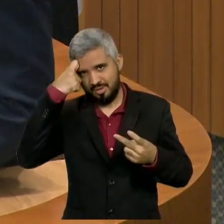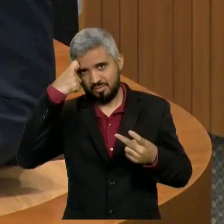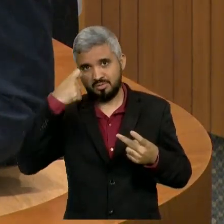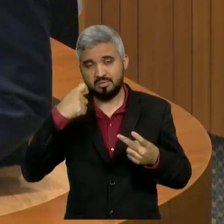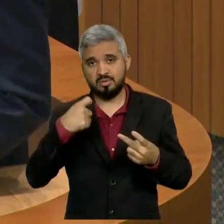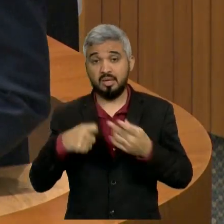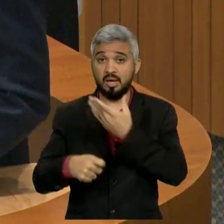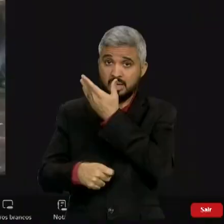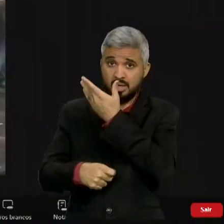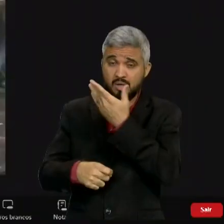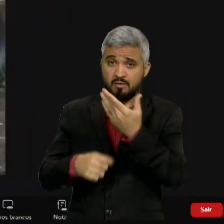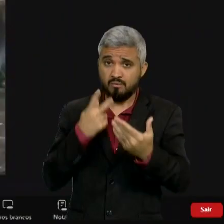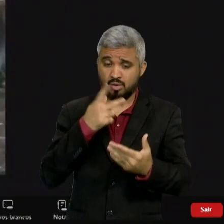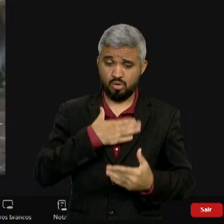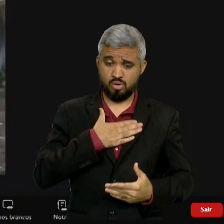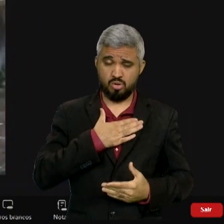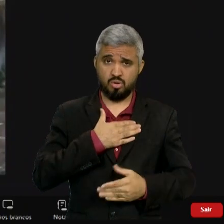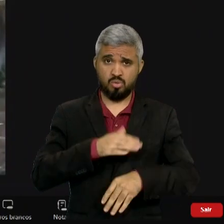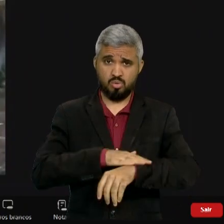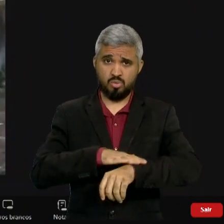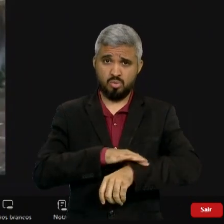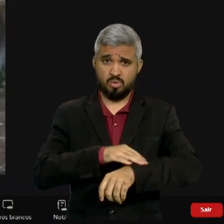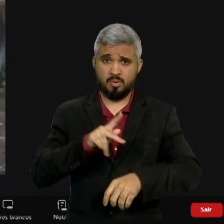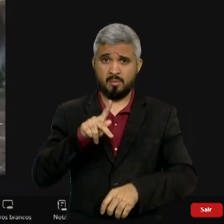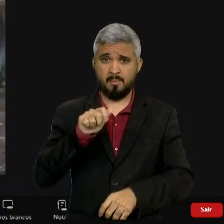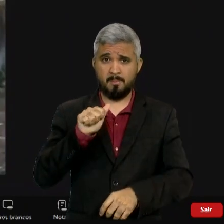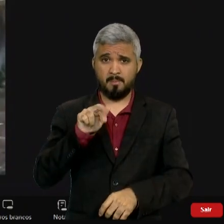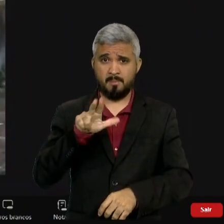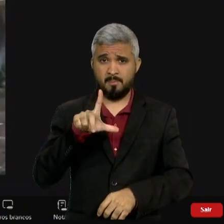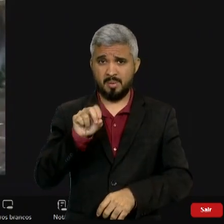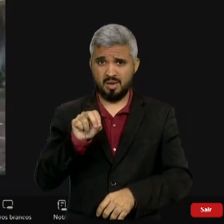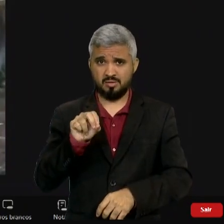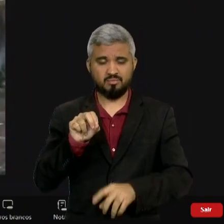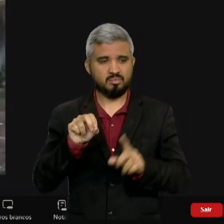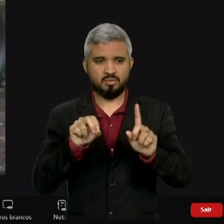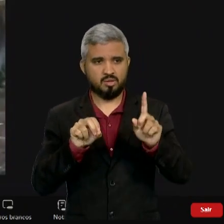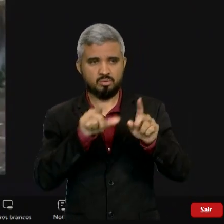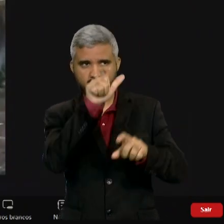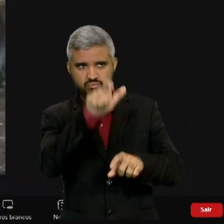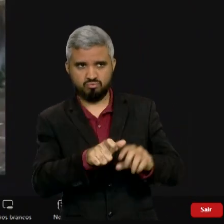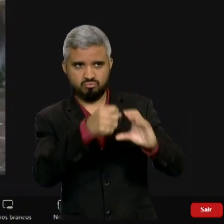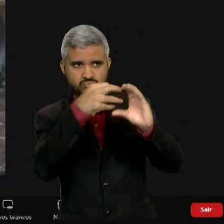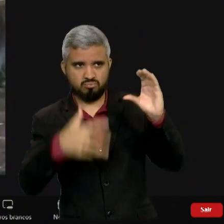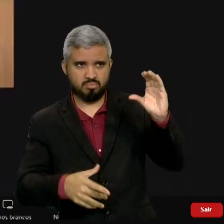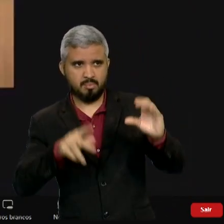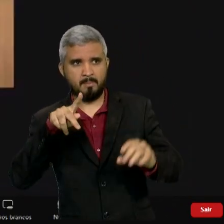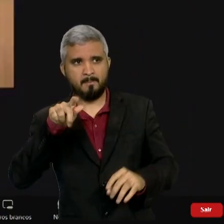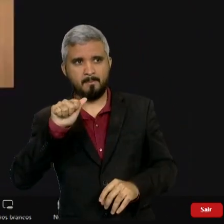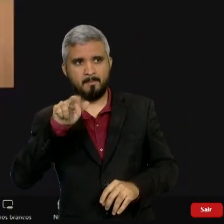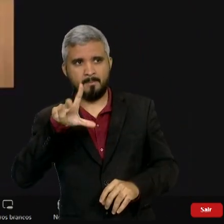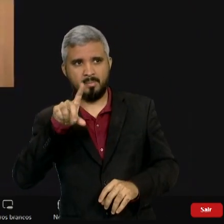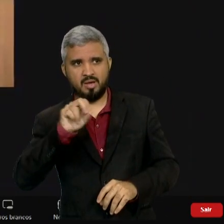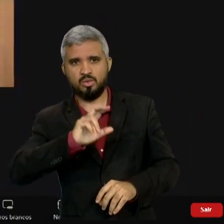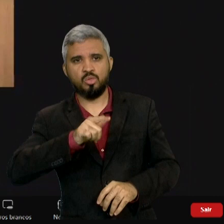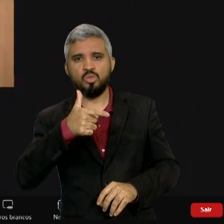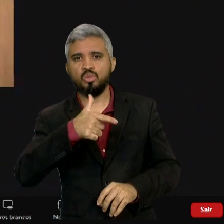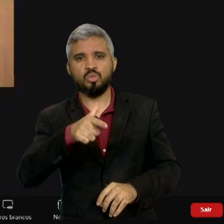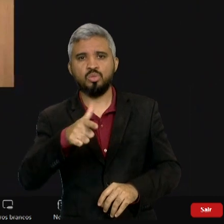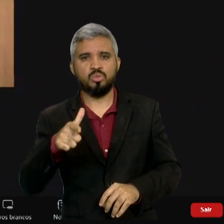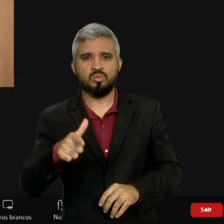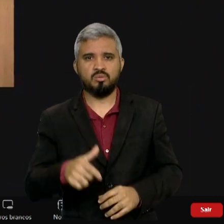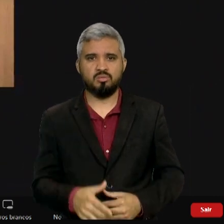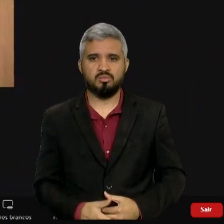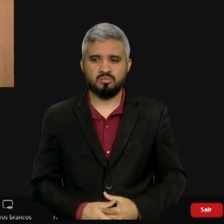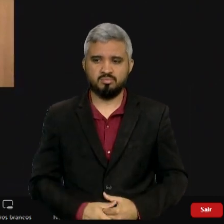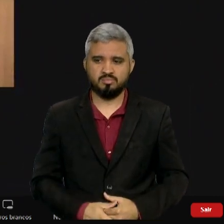você não vai entrar. É uma coisa muito esquisita, está sem critério. Conseguiram colocar a última foto? Ó,